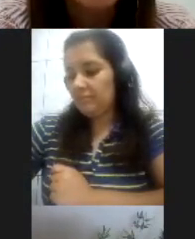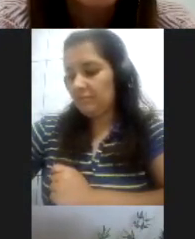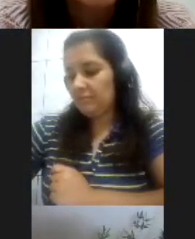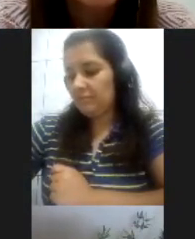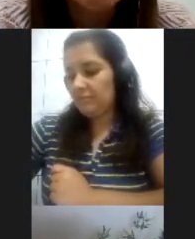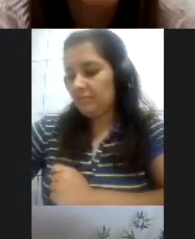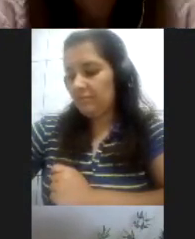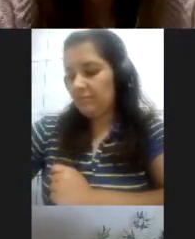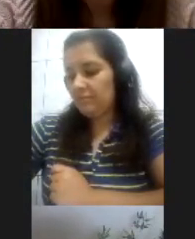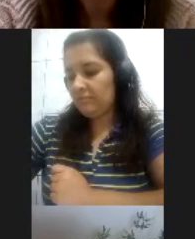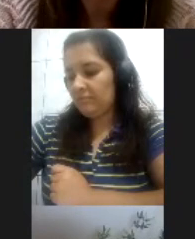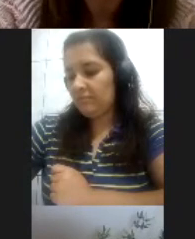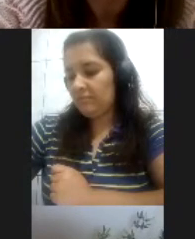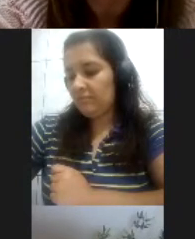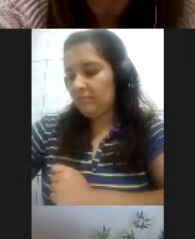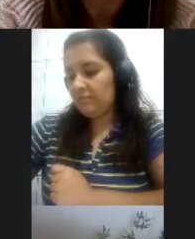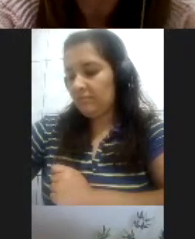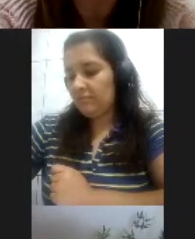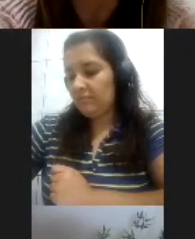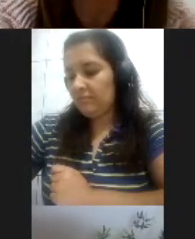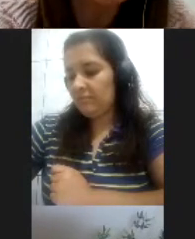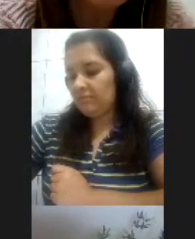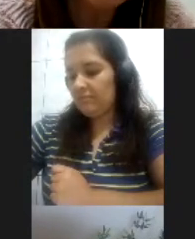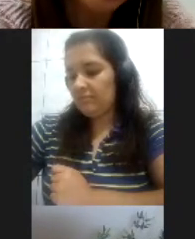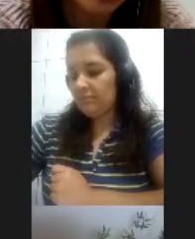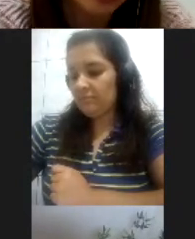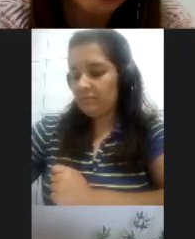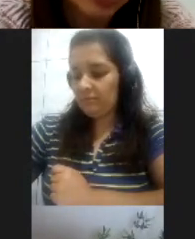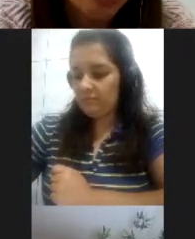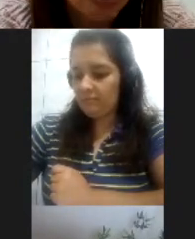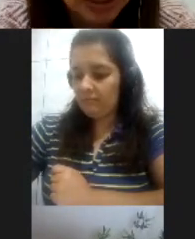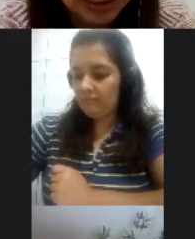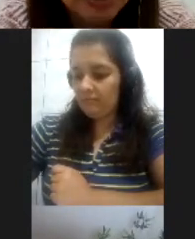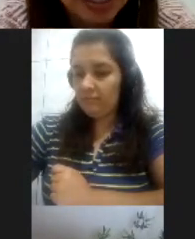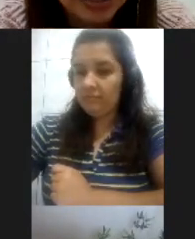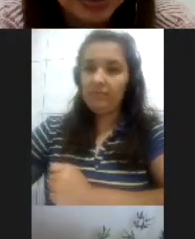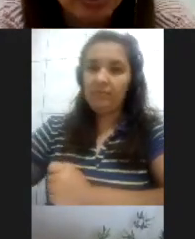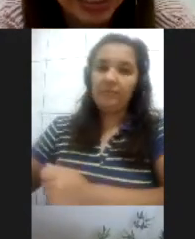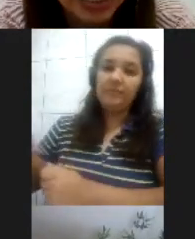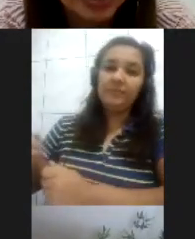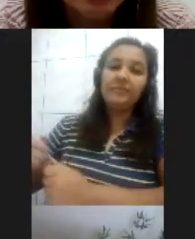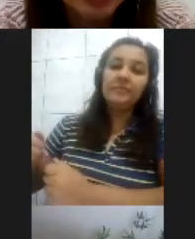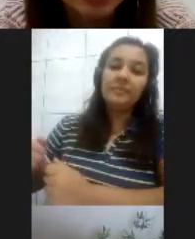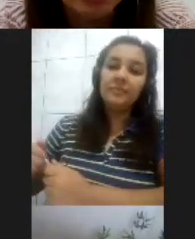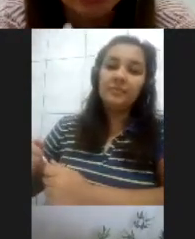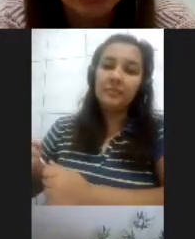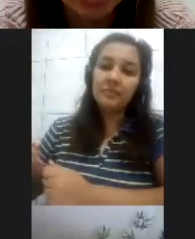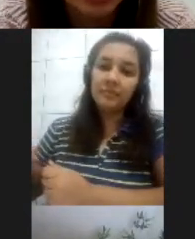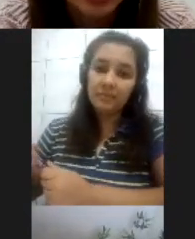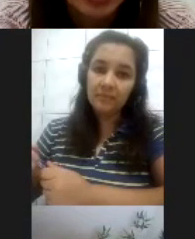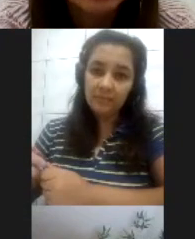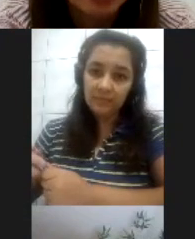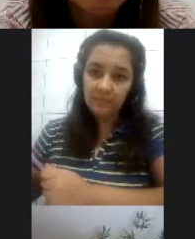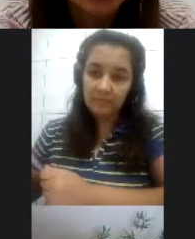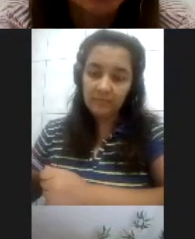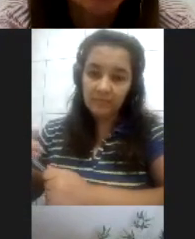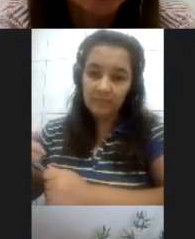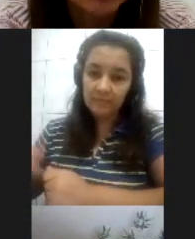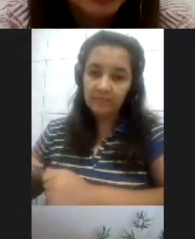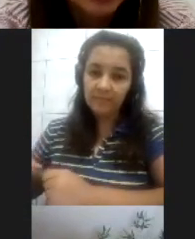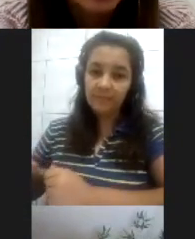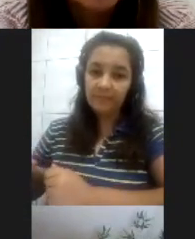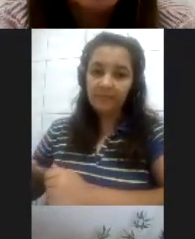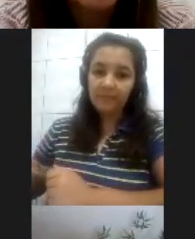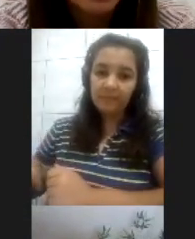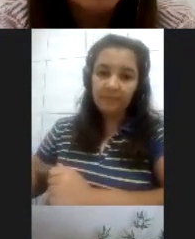bonzinhos com a gente. A pandemia, porque geralmente são 40 minutos, a gente foi na confiança aí que não ia cair, porque senão a gente entrava de